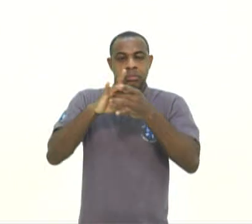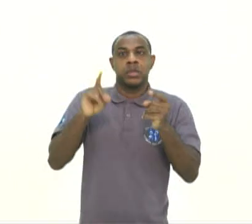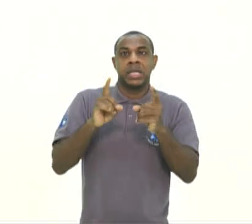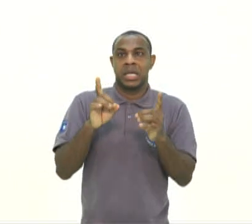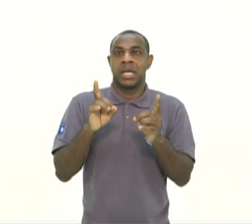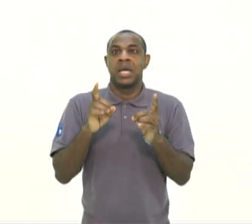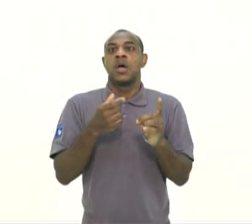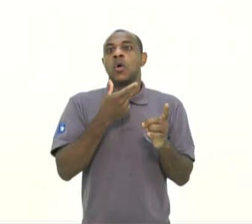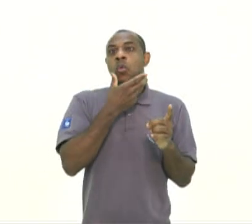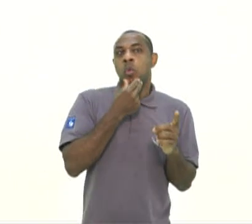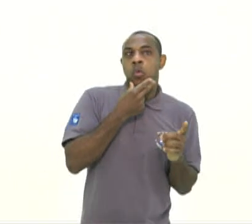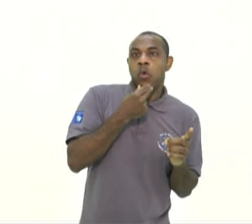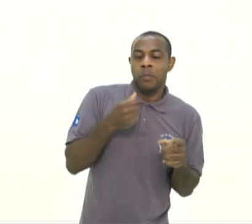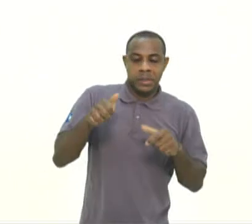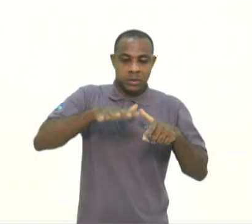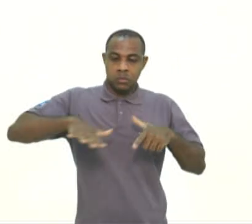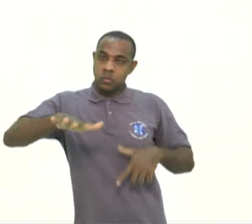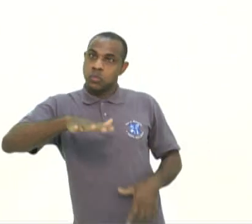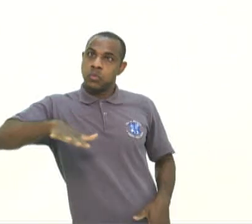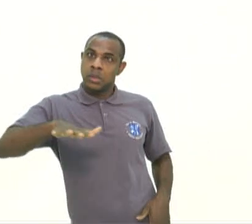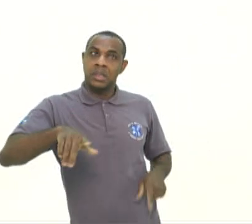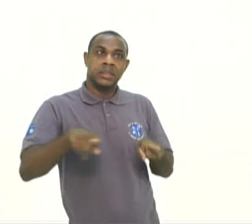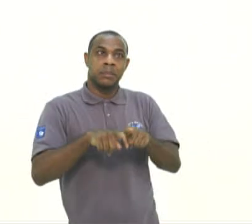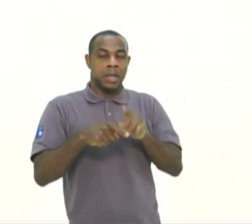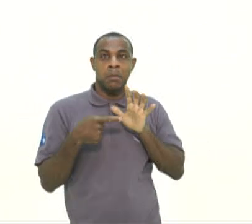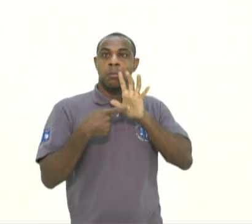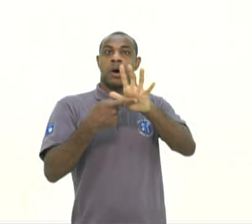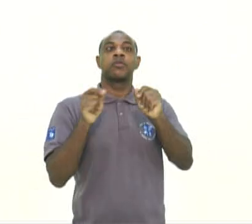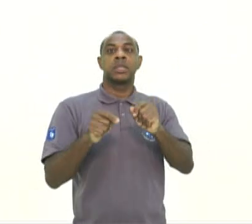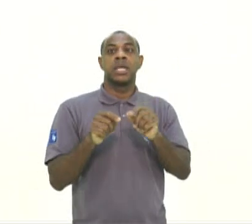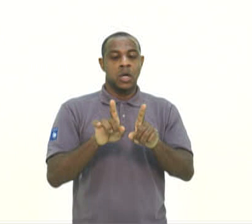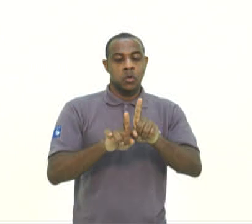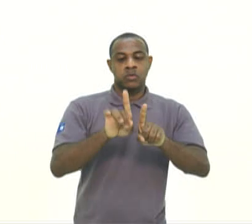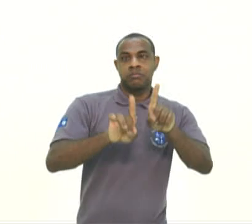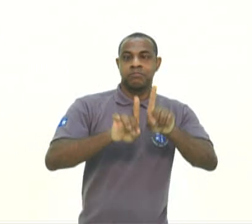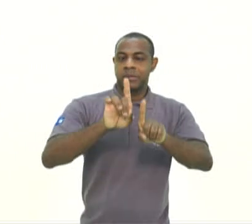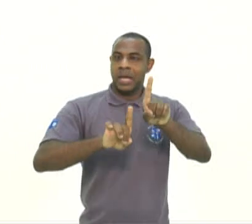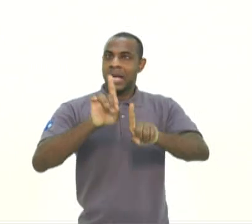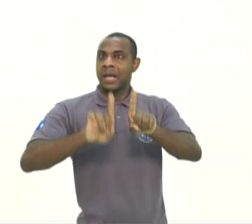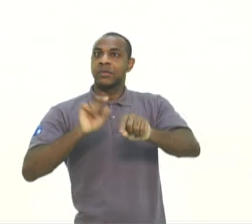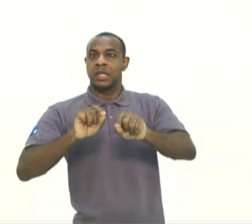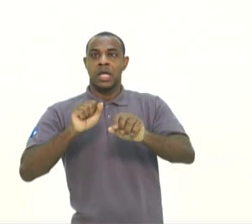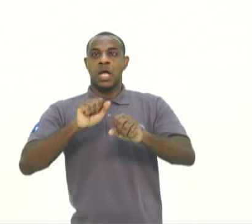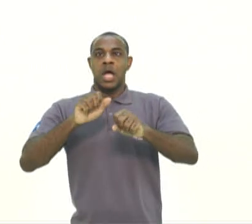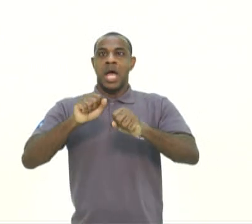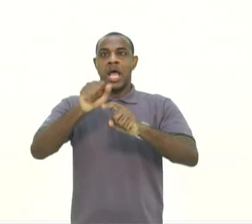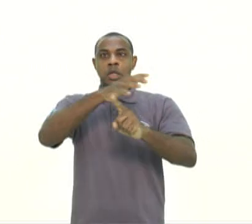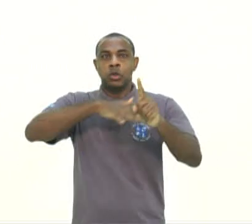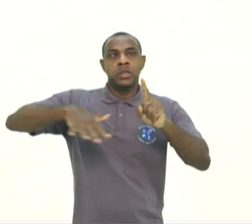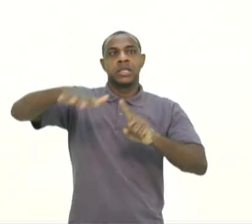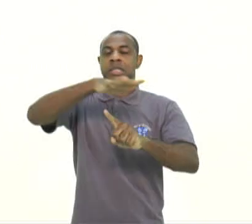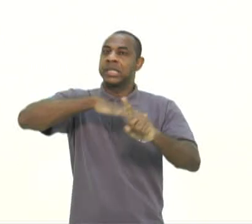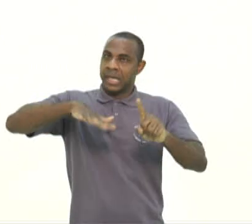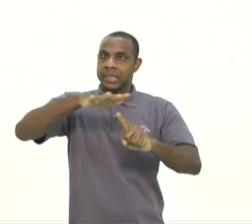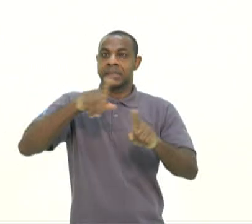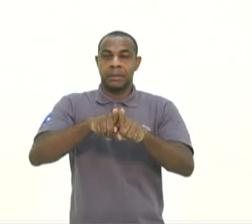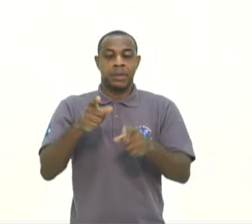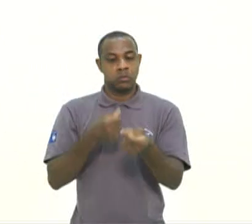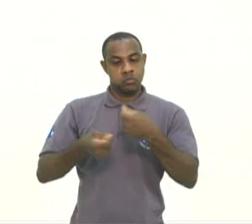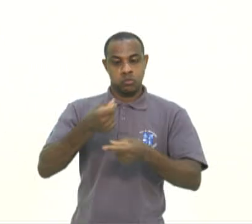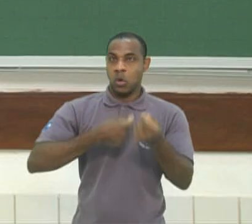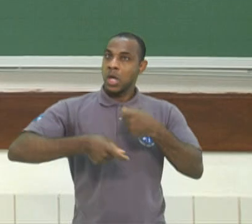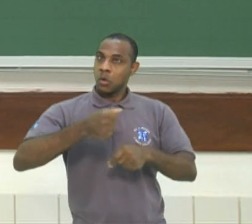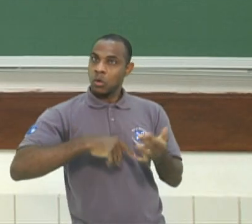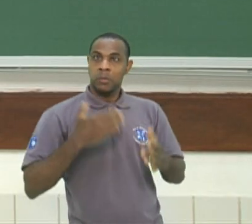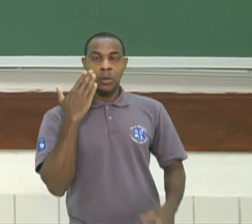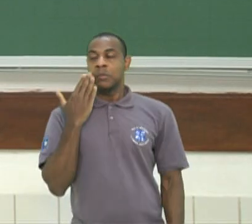homem e o meio. Escancaram os dados sociais, demográficos, culturais e econômicos.